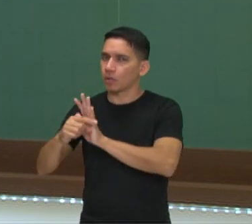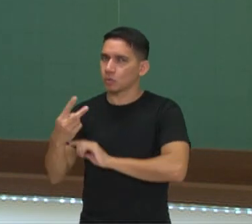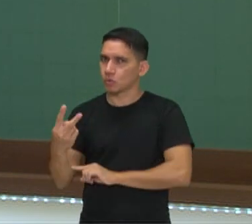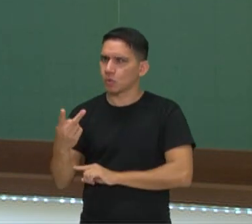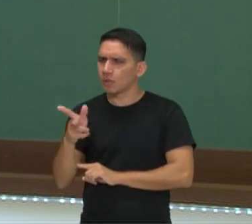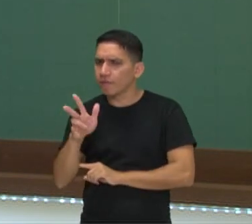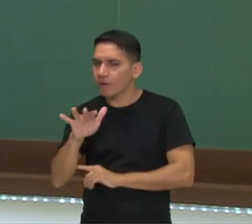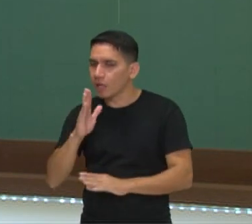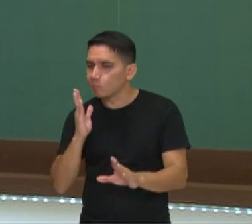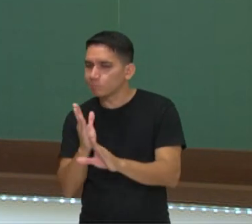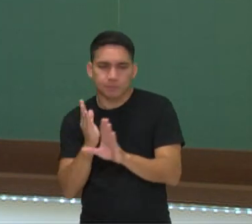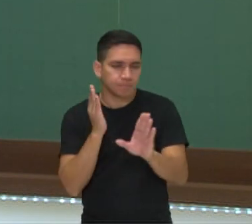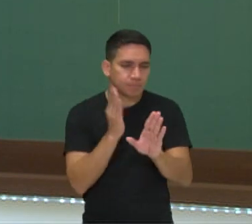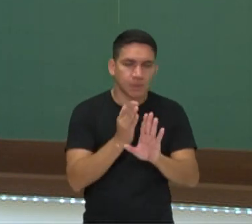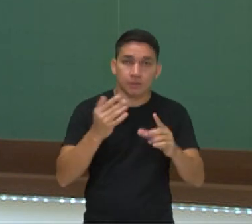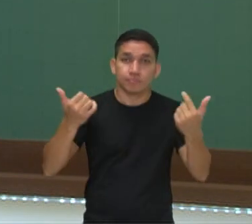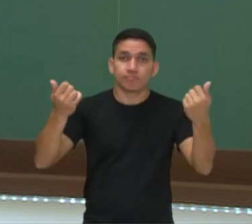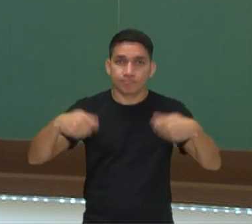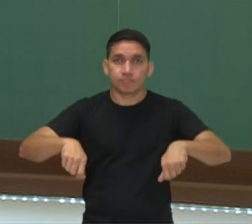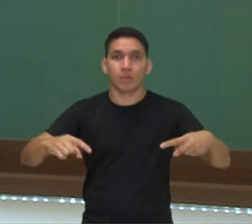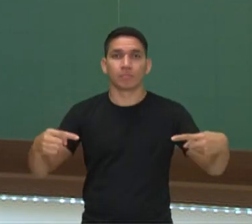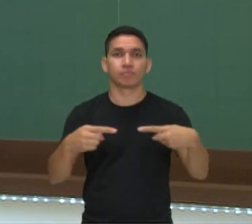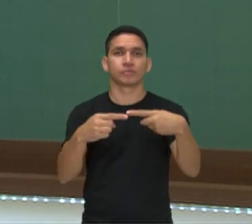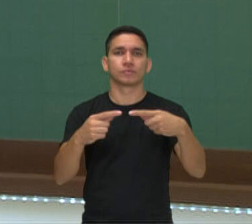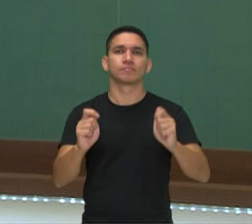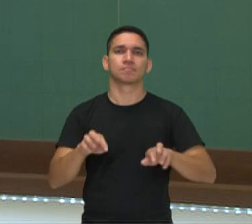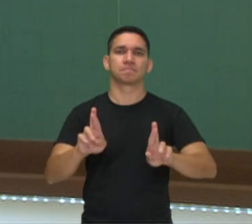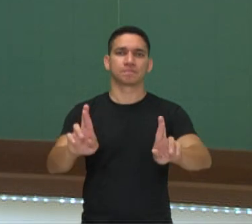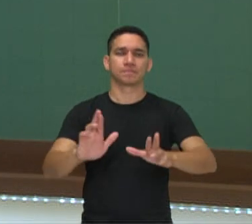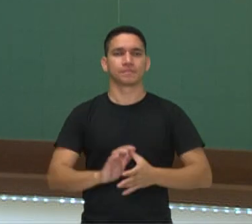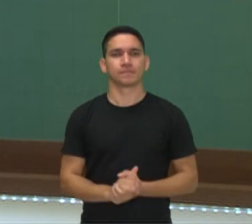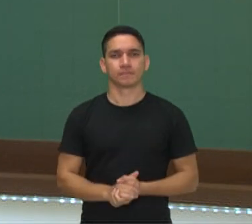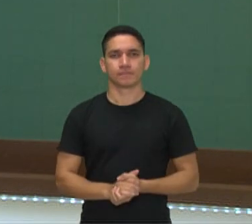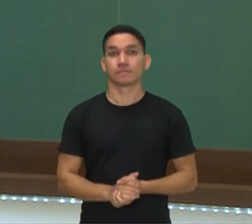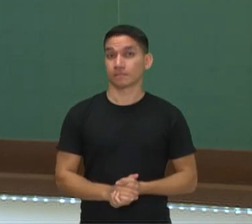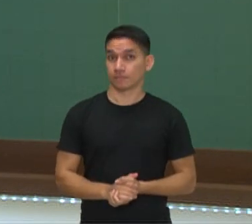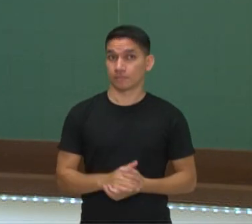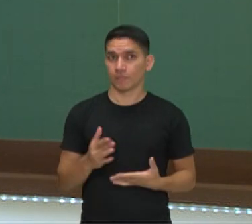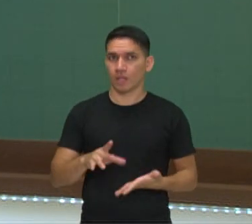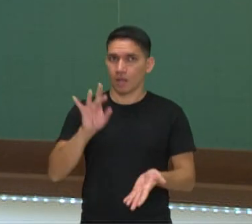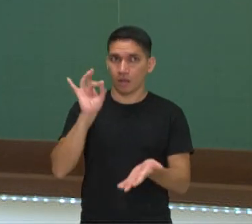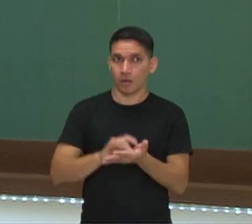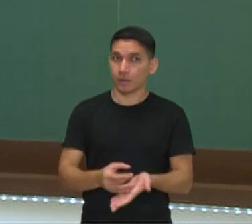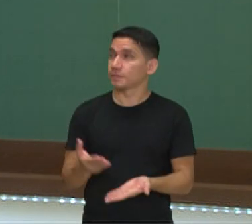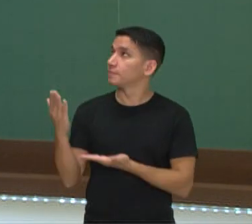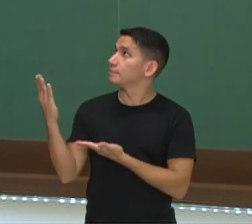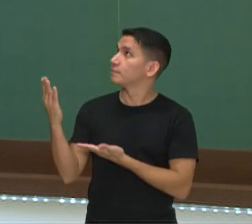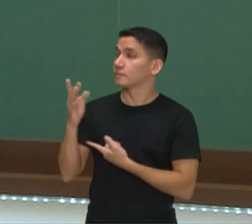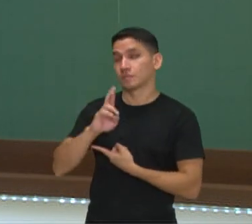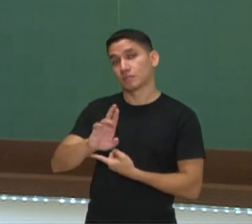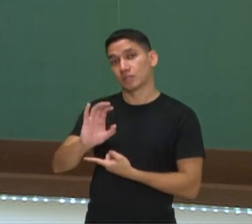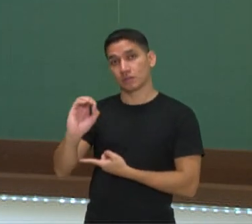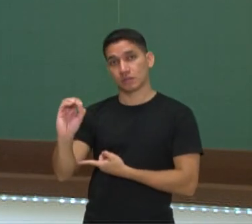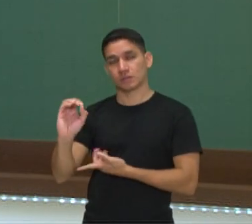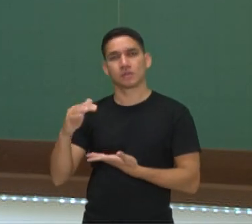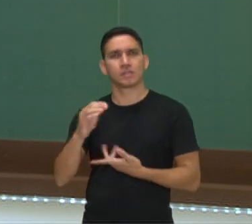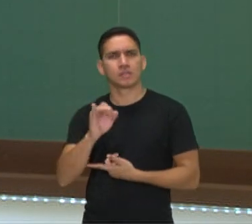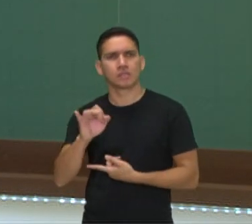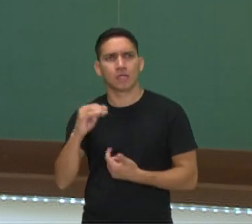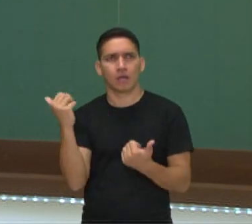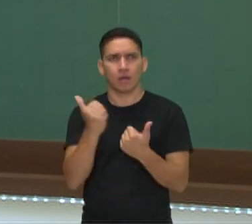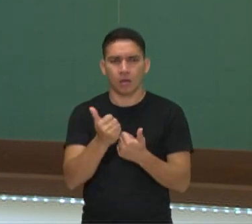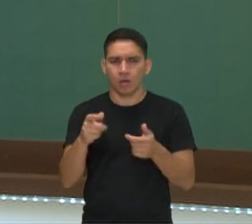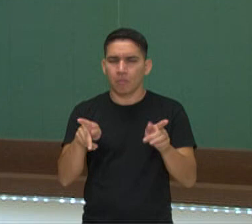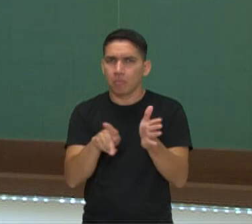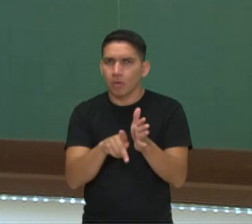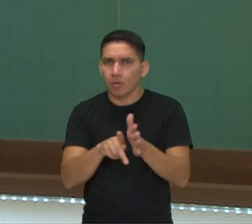Você vai verificar que dá o que ela diz que dá. No caso da original, né, vai dar 0. Se você usar ela nesse